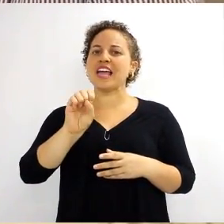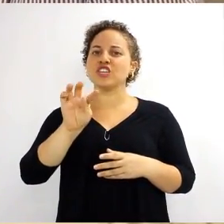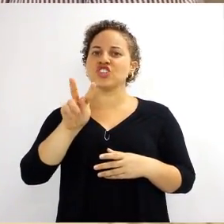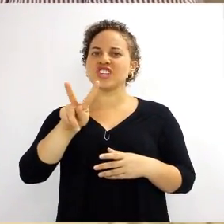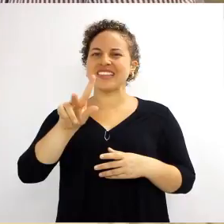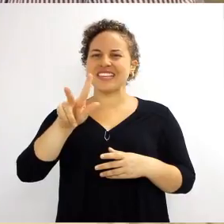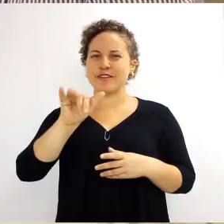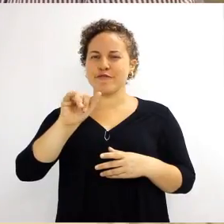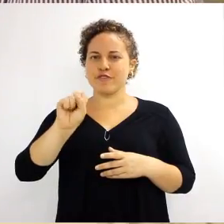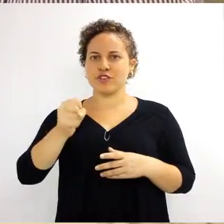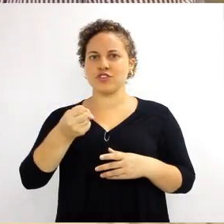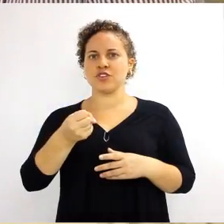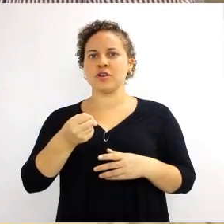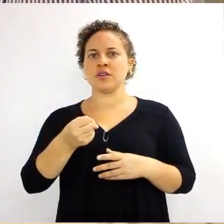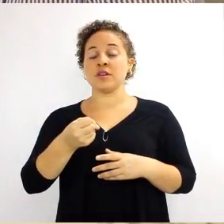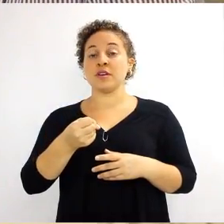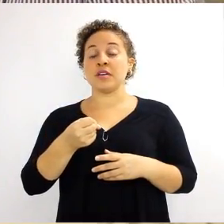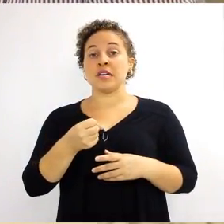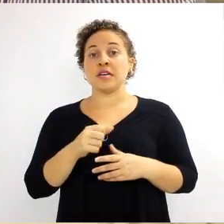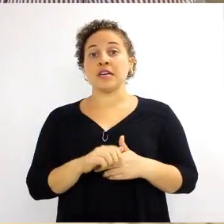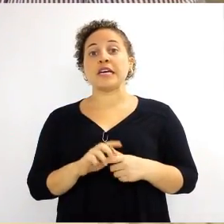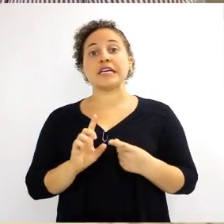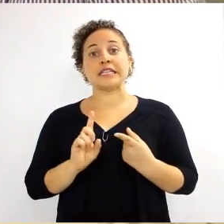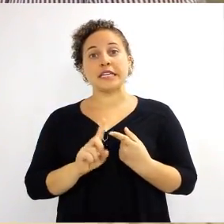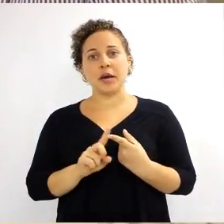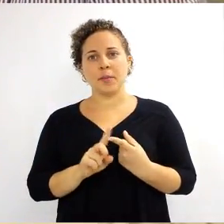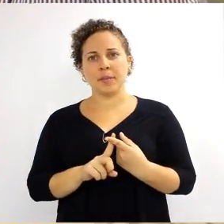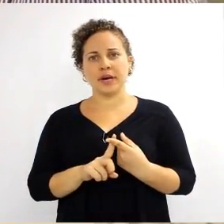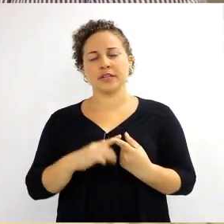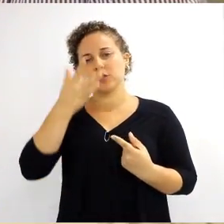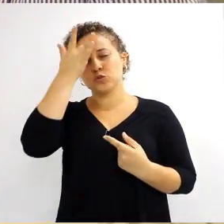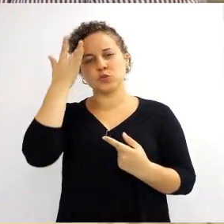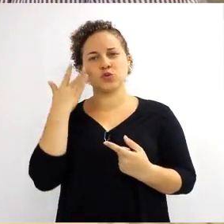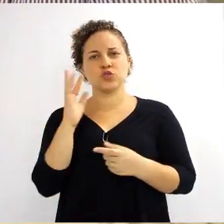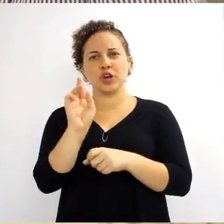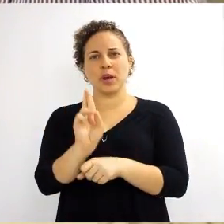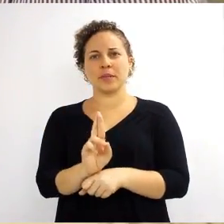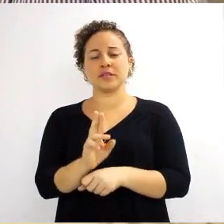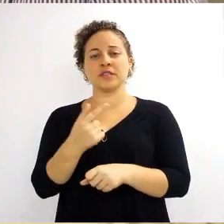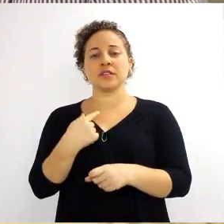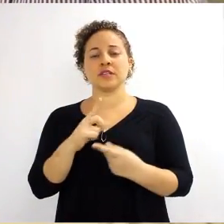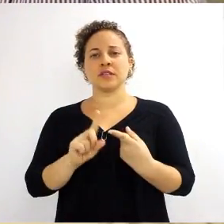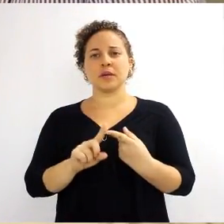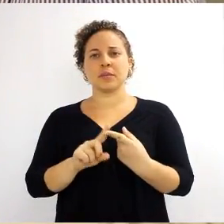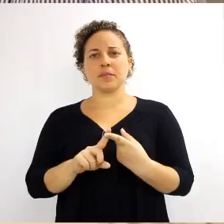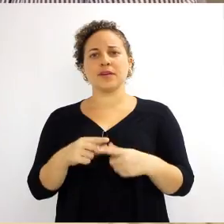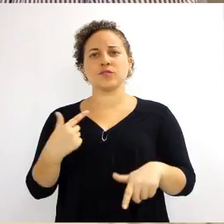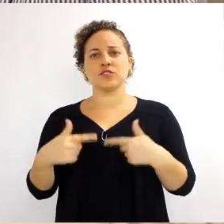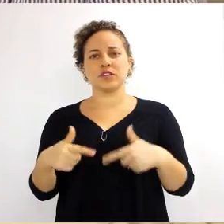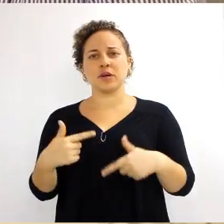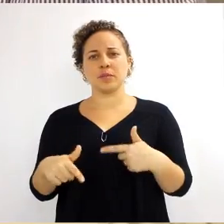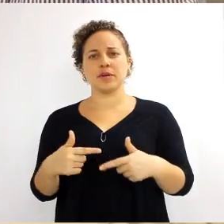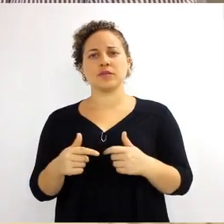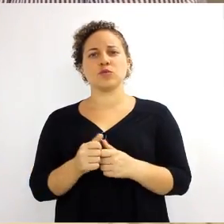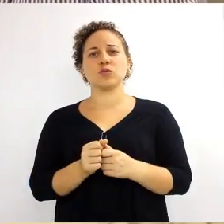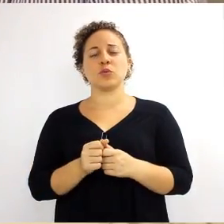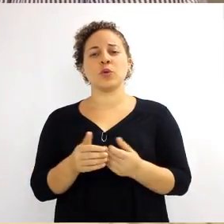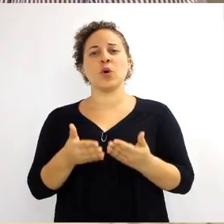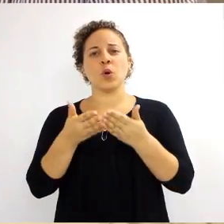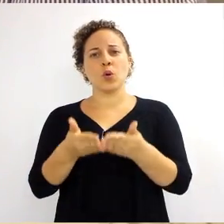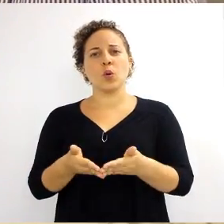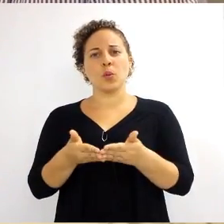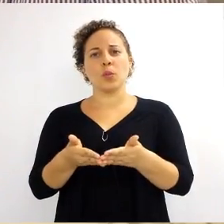conferentes, né? E por representantes do patrão, que são os operadores. Inclusive o Porto tem o